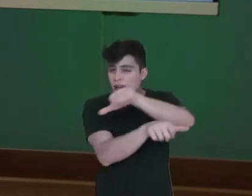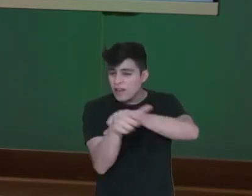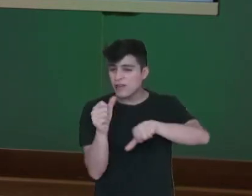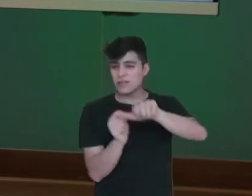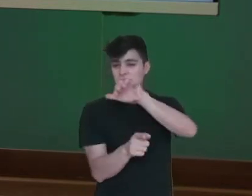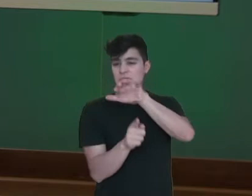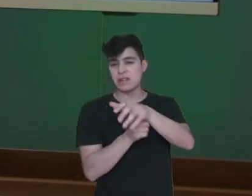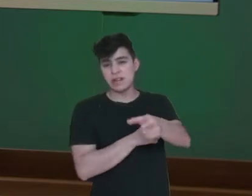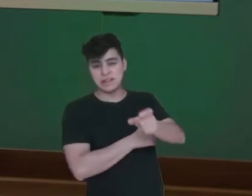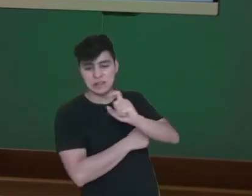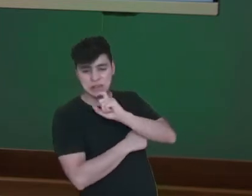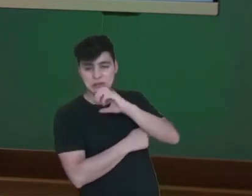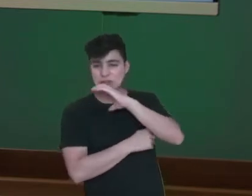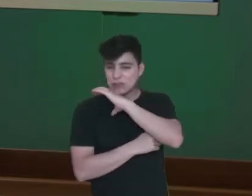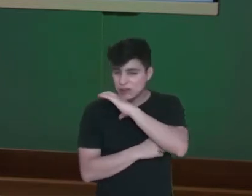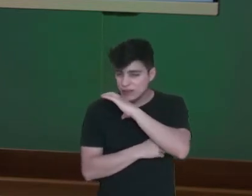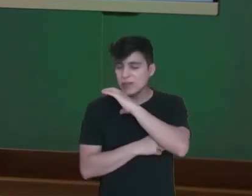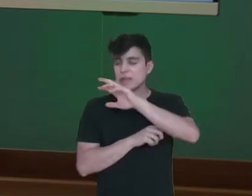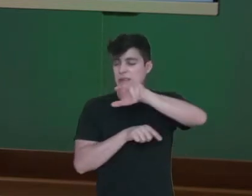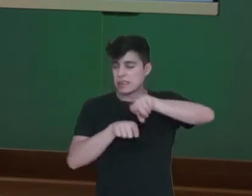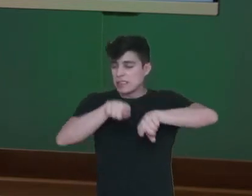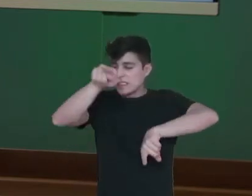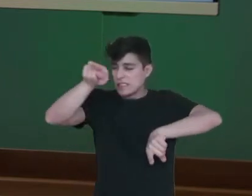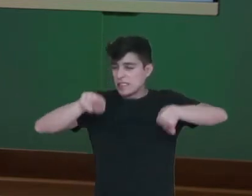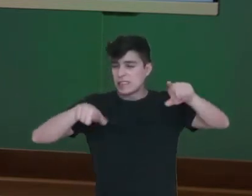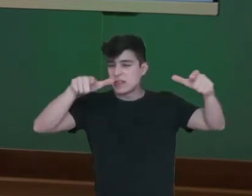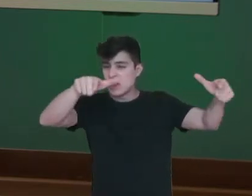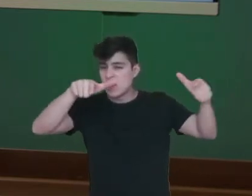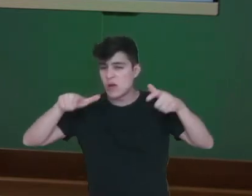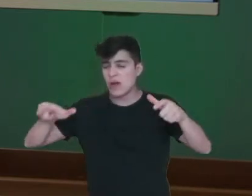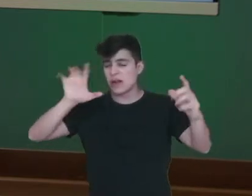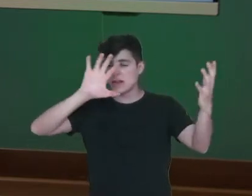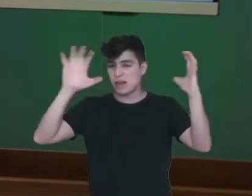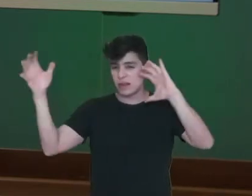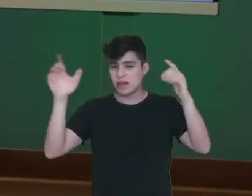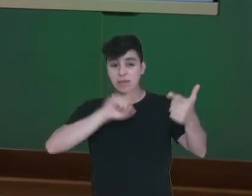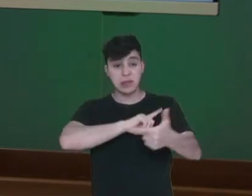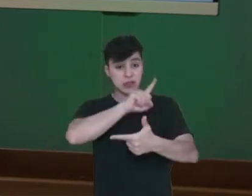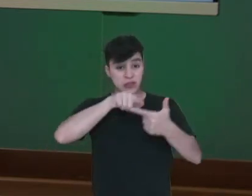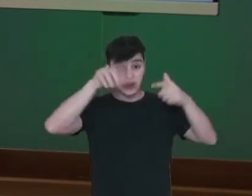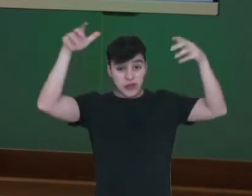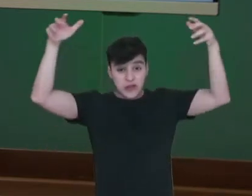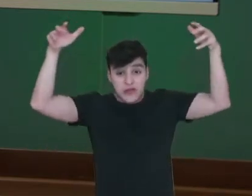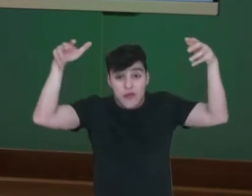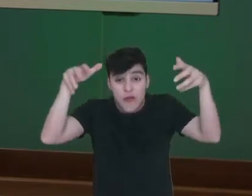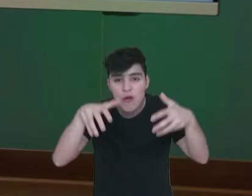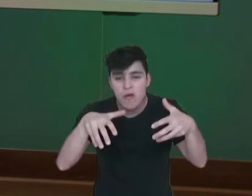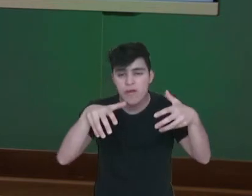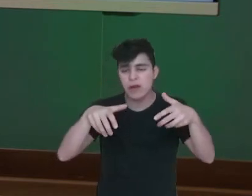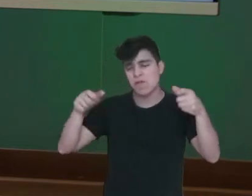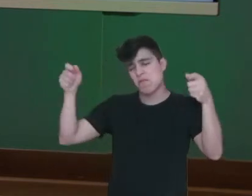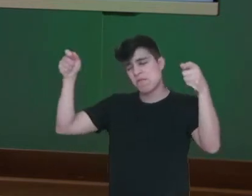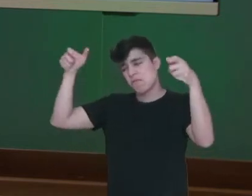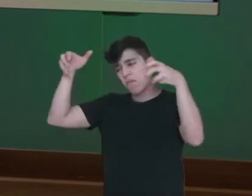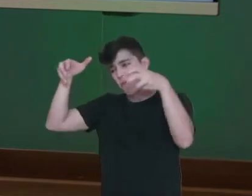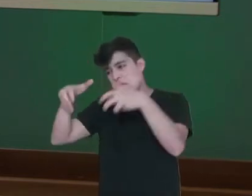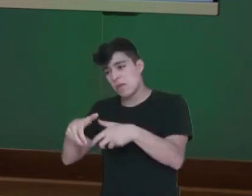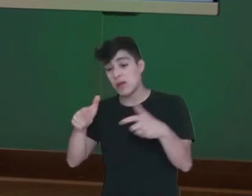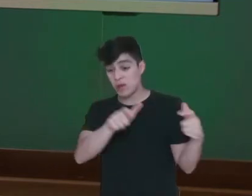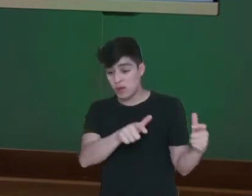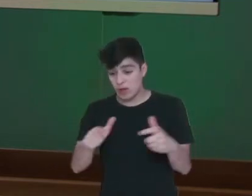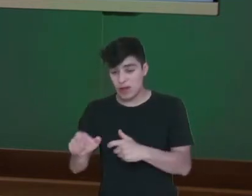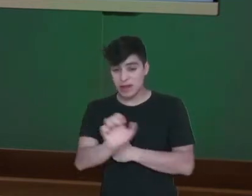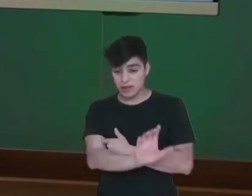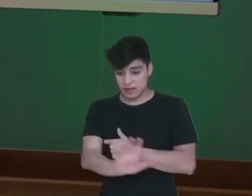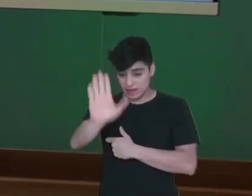vão influenciar nessa diferenciação de climas, quantidade de chuvas, que é maior ou menor em determinada área do